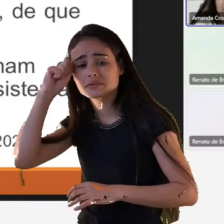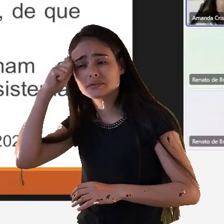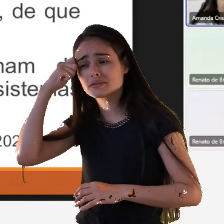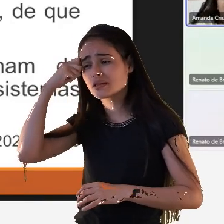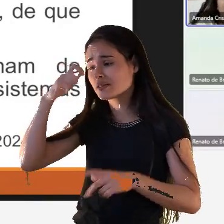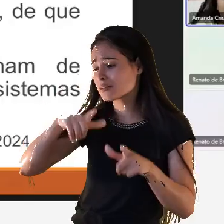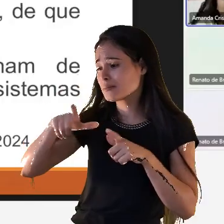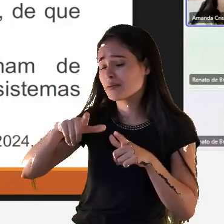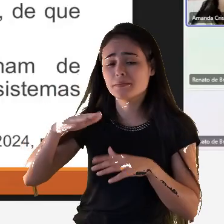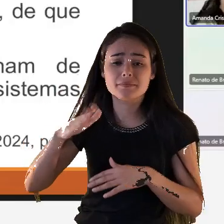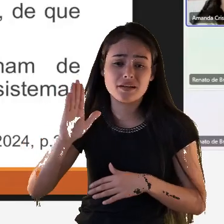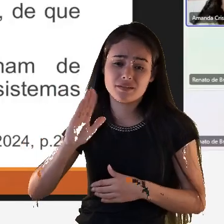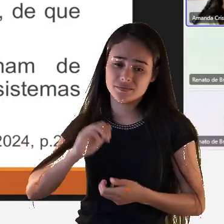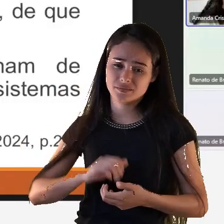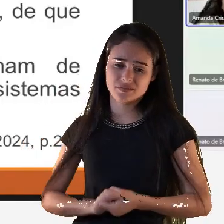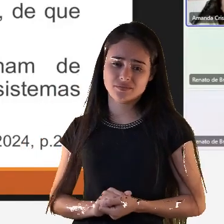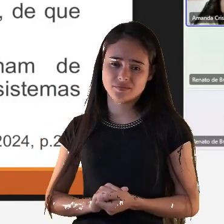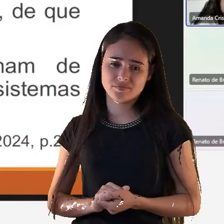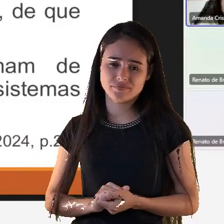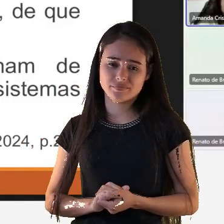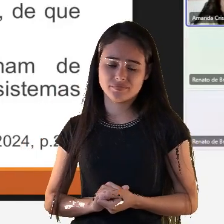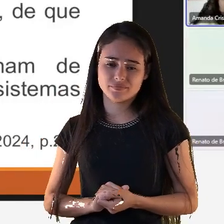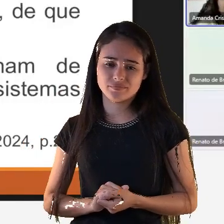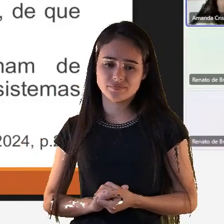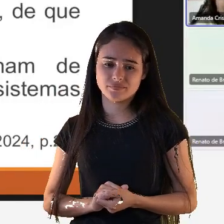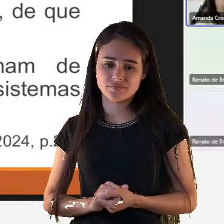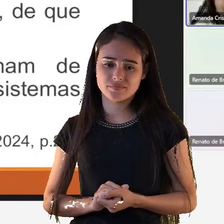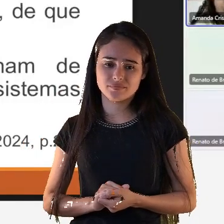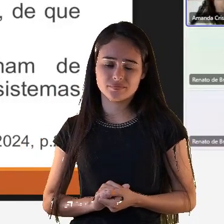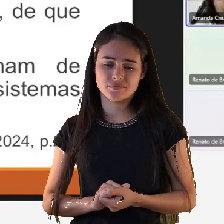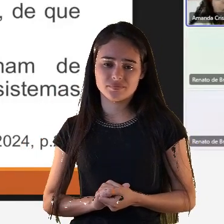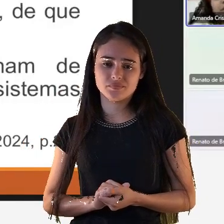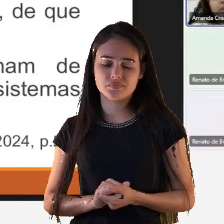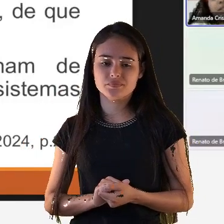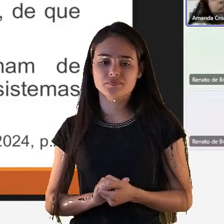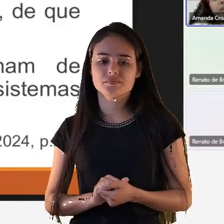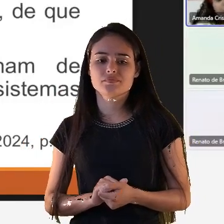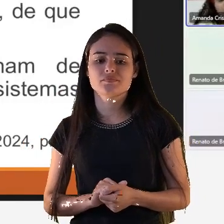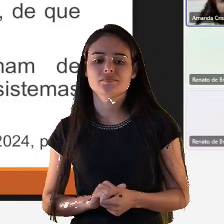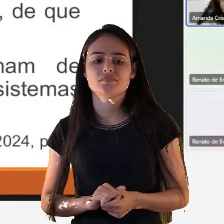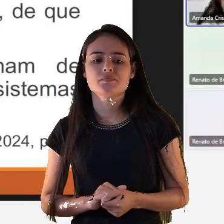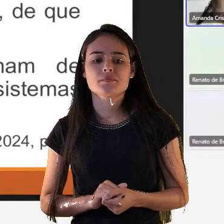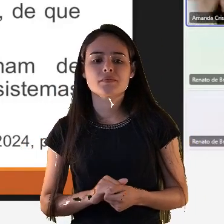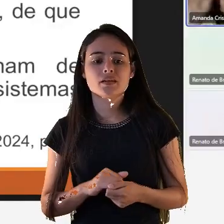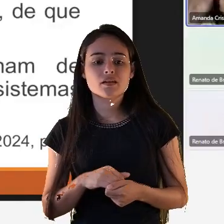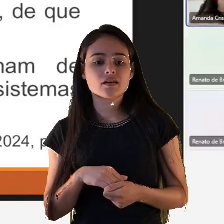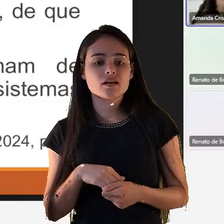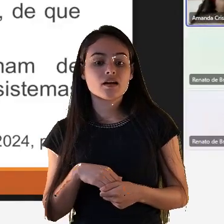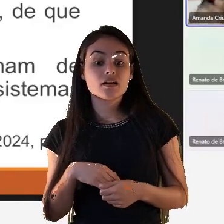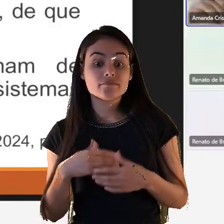sempre exerceram quando eles eram escravizados, né? Então, uma coisa assim que foi